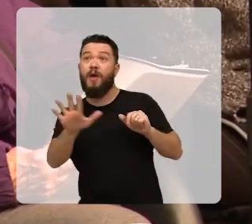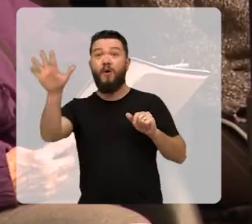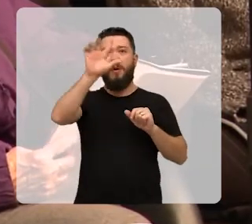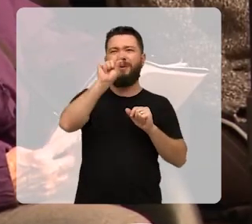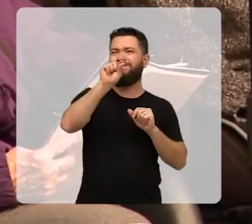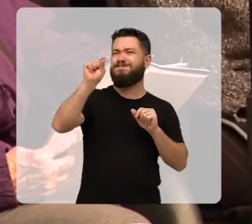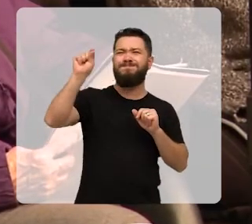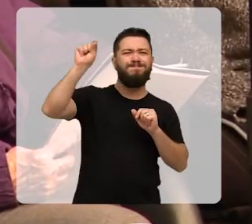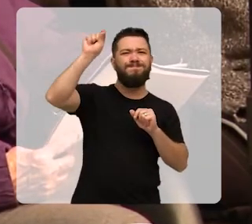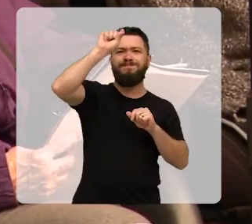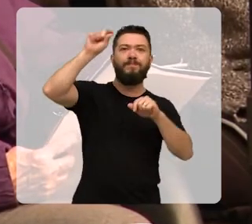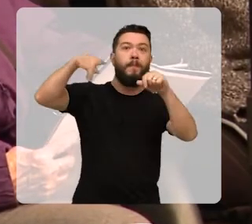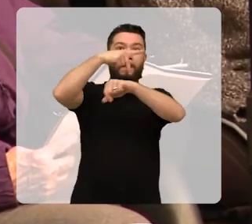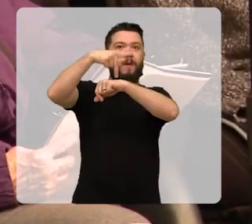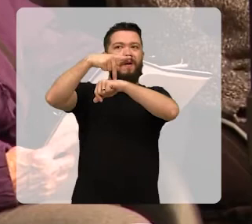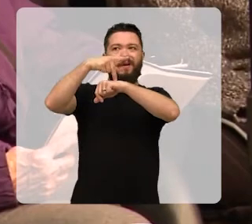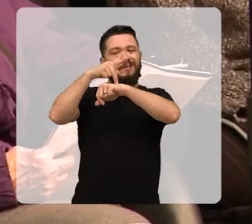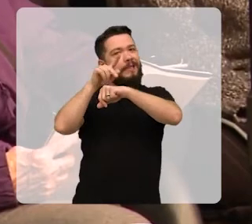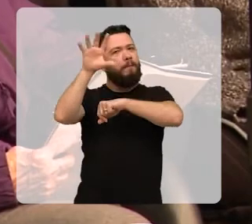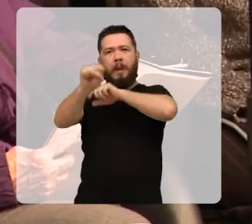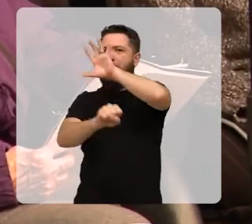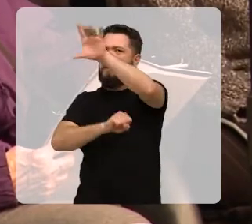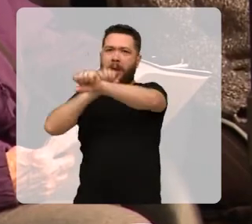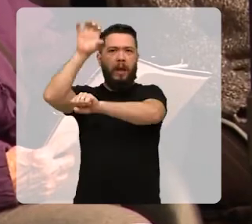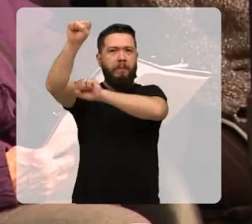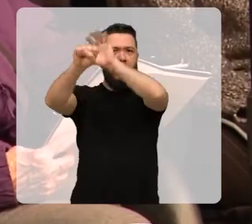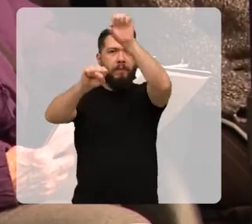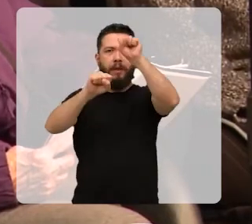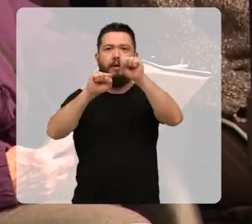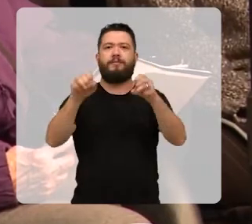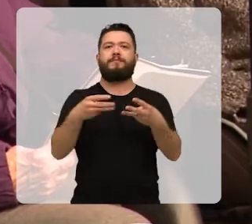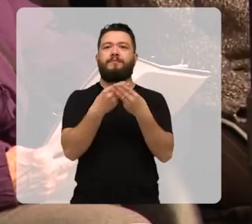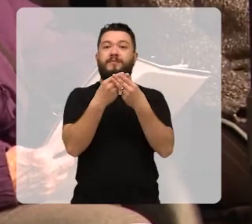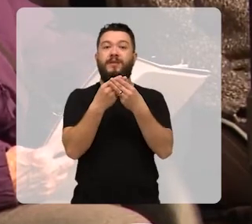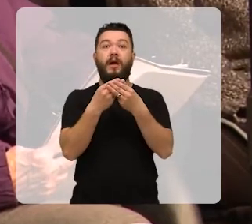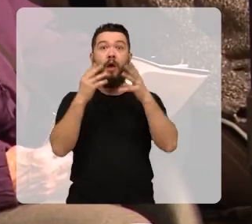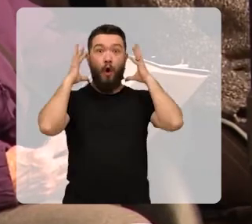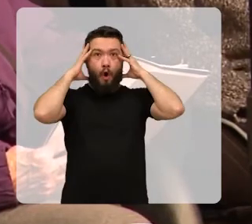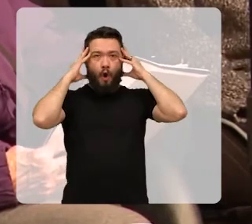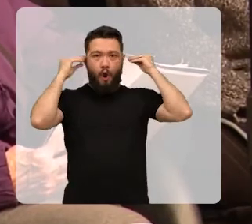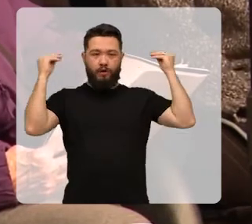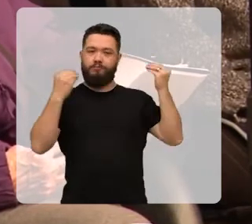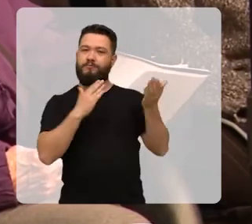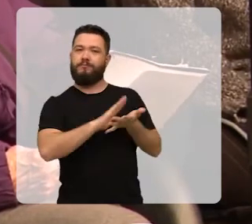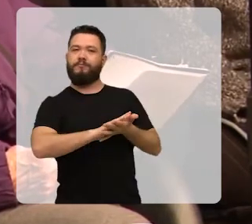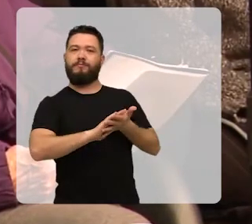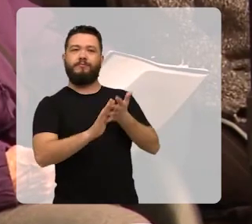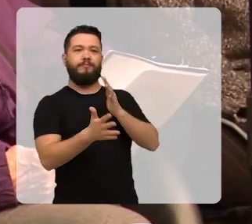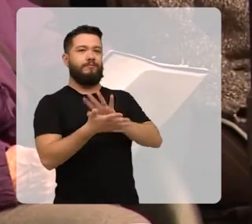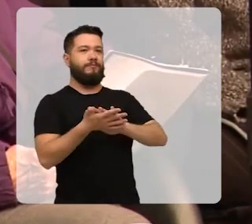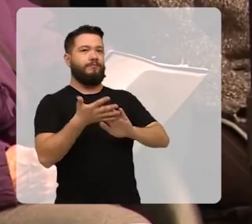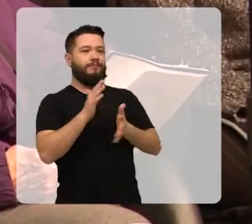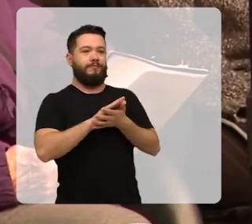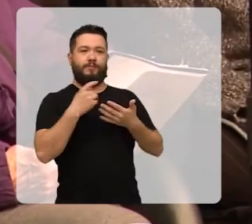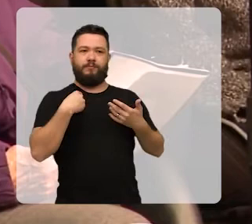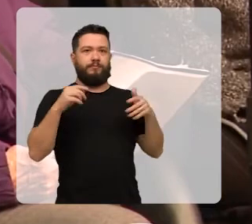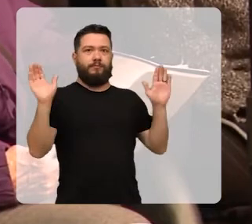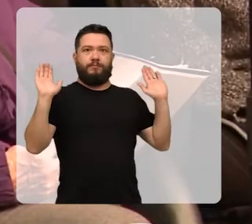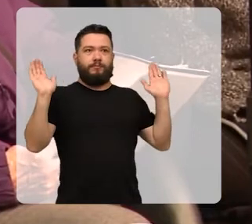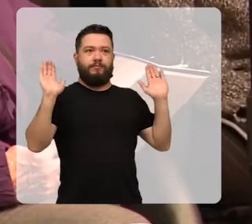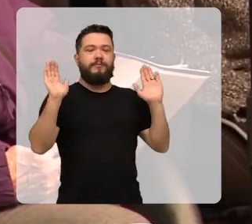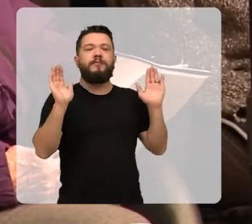As autoridades holandesas não se opuseram às medidas que tiraram dos judeus o uso de